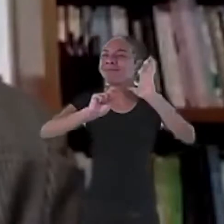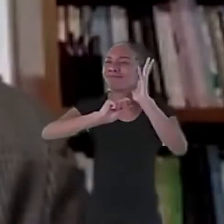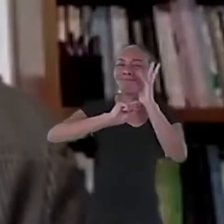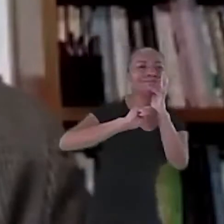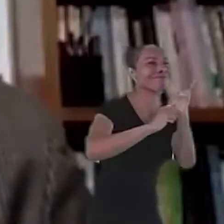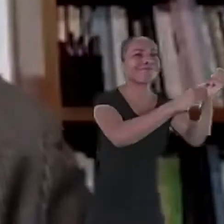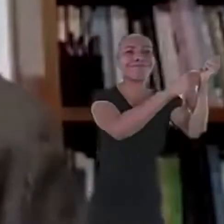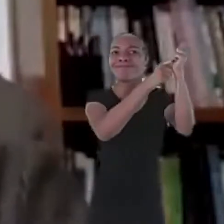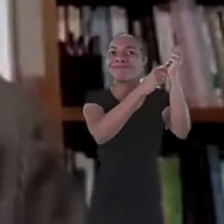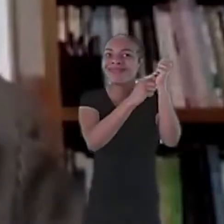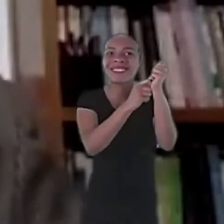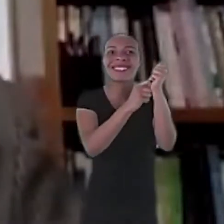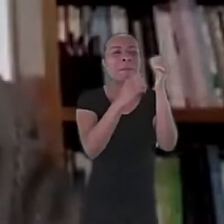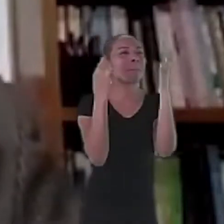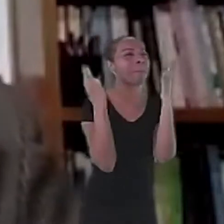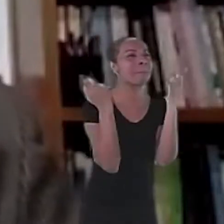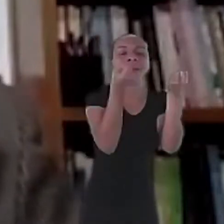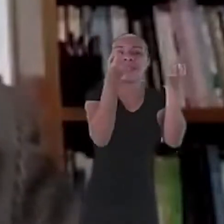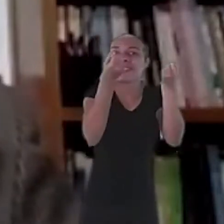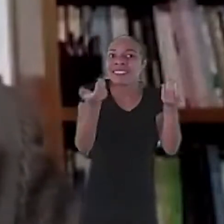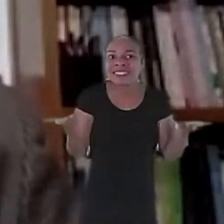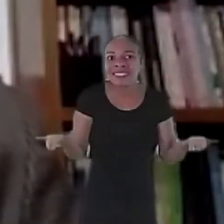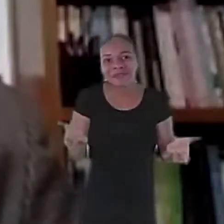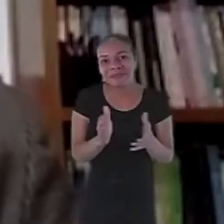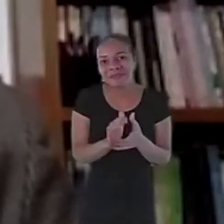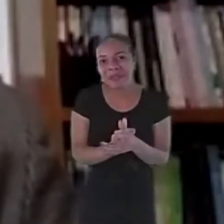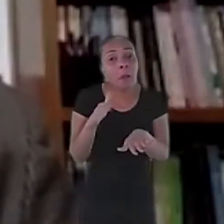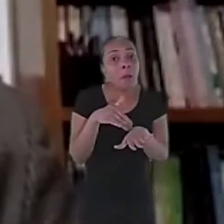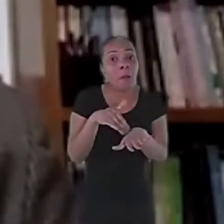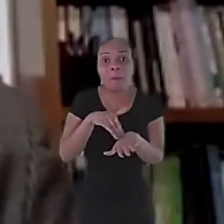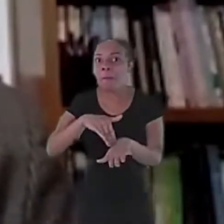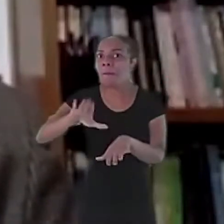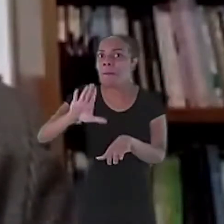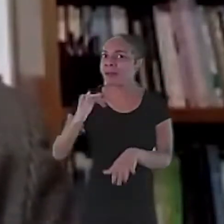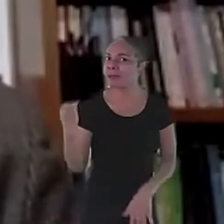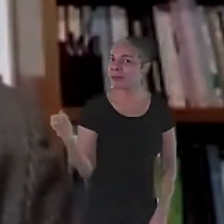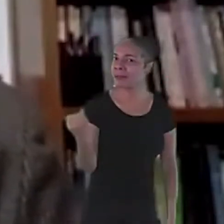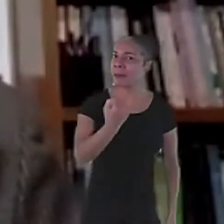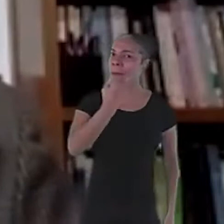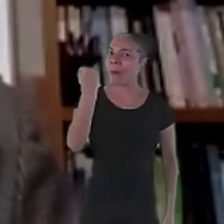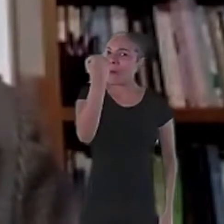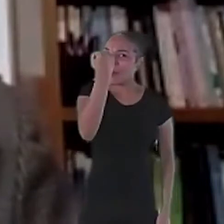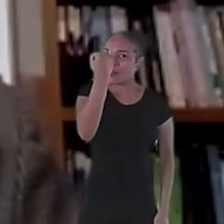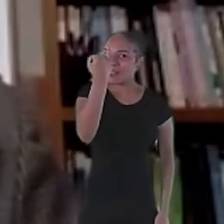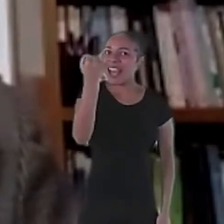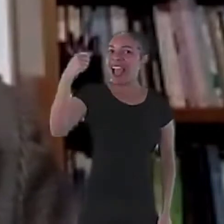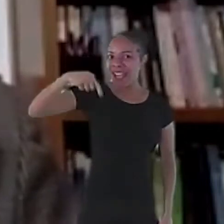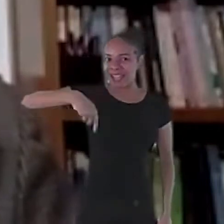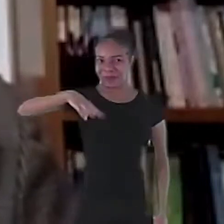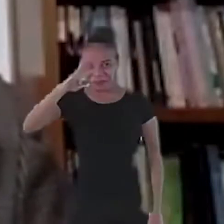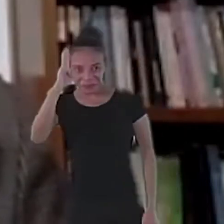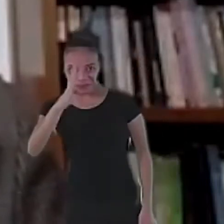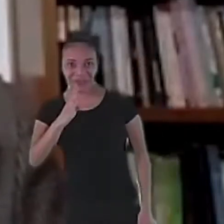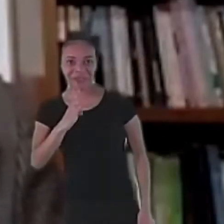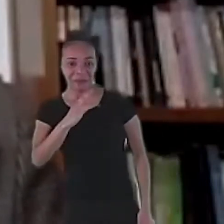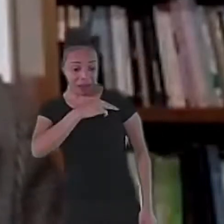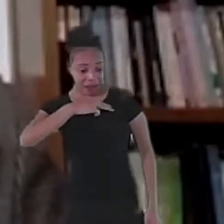A China é o mais importante. Para o Brasil, a China é,